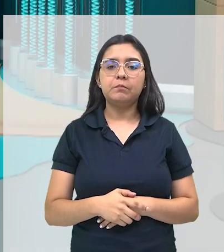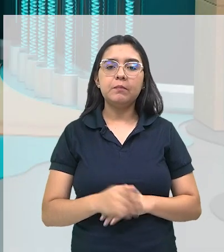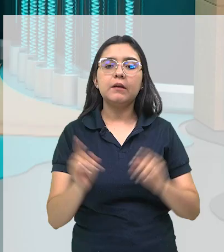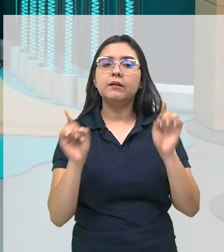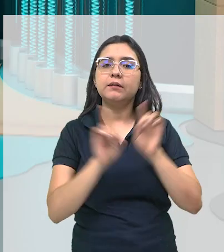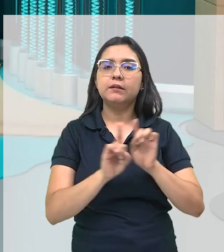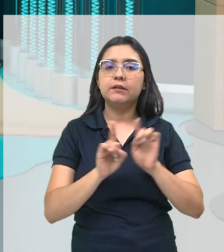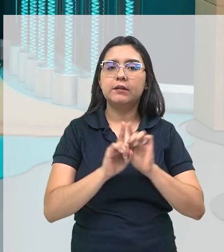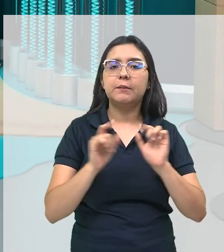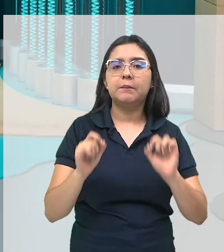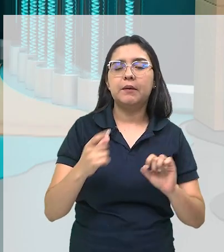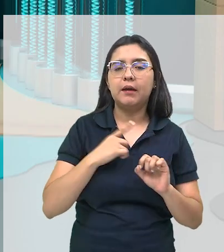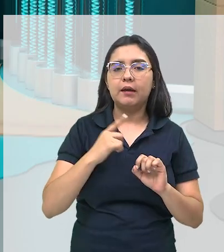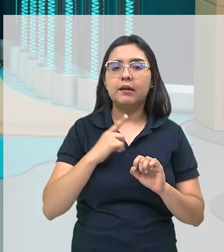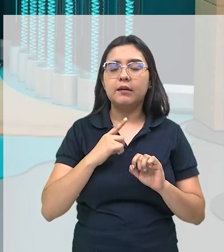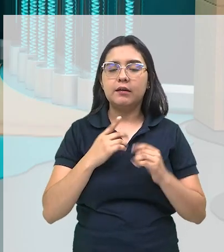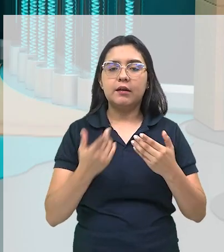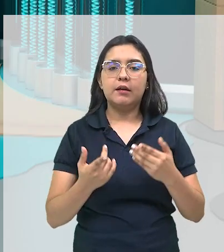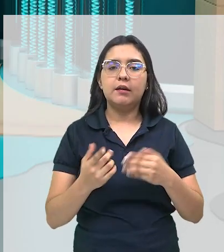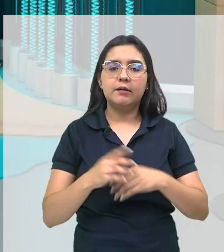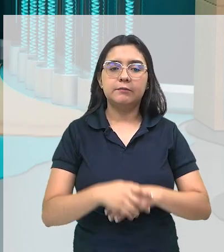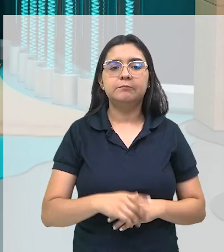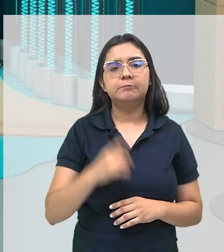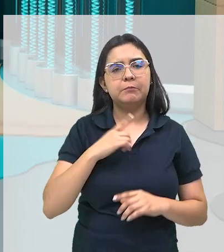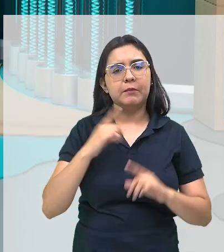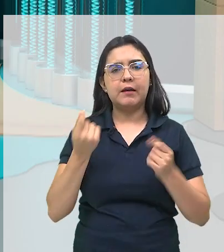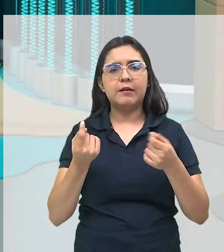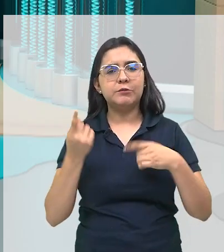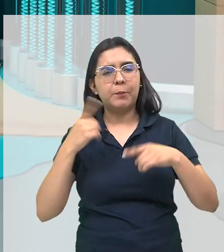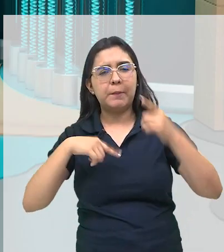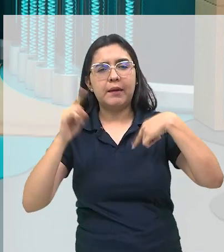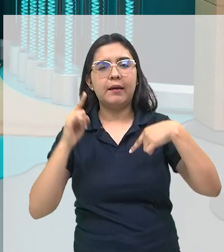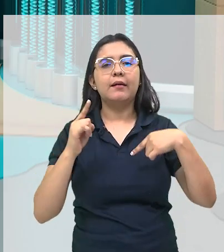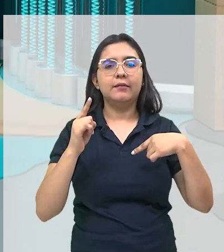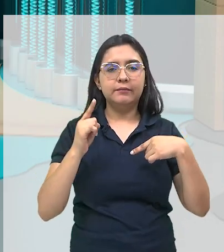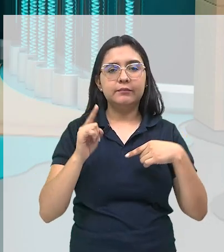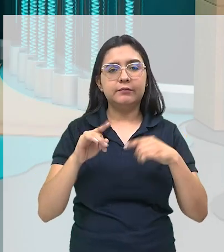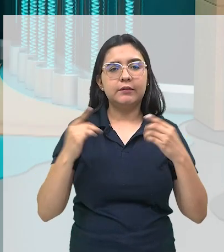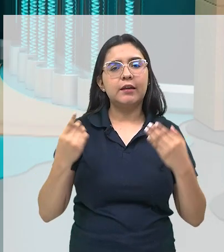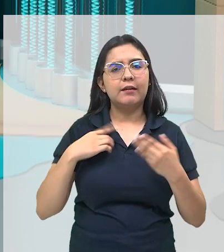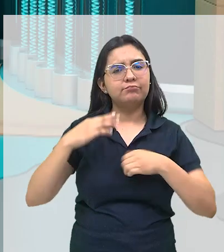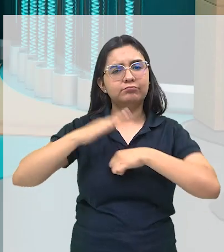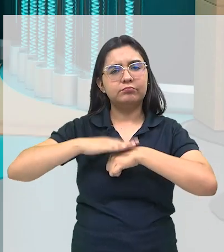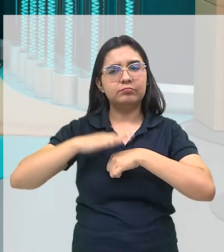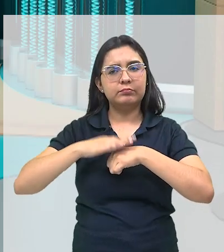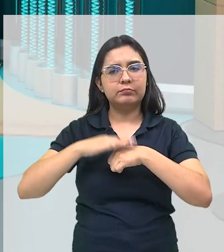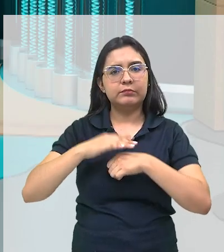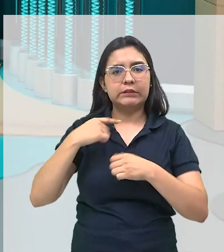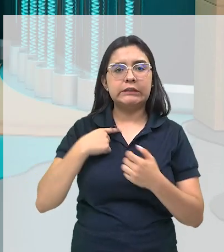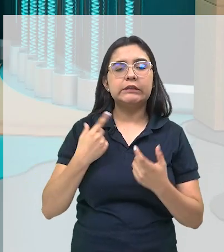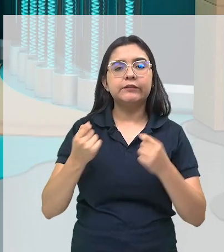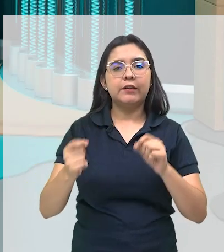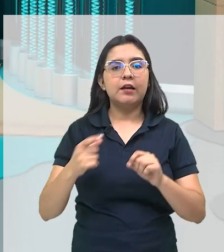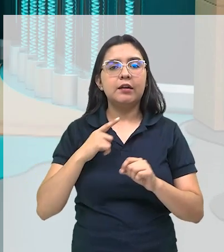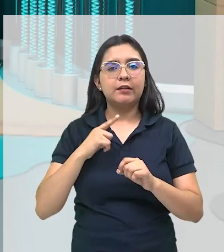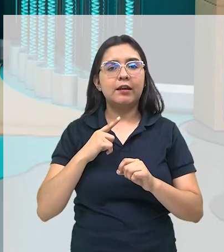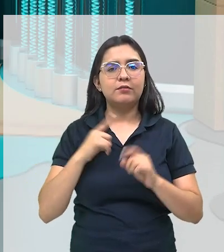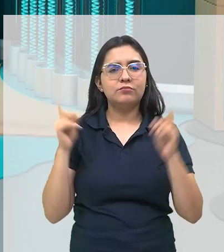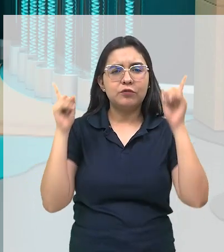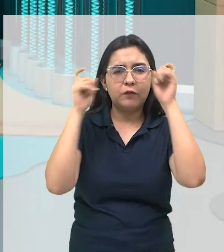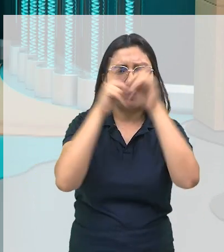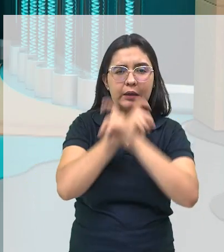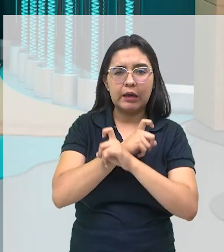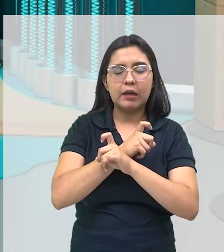superar também barreiras psicológicas, né, que às vezes a pessoa mesmo coloca em si mesma, achando que vai